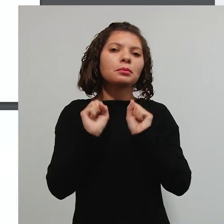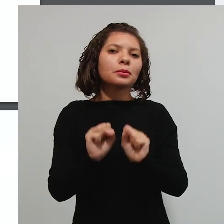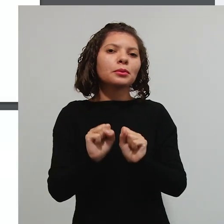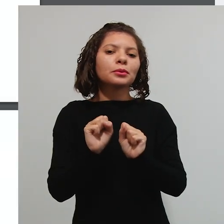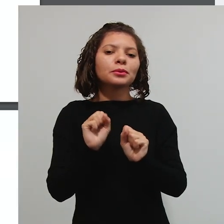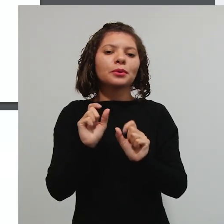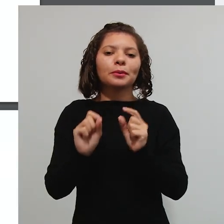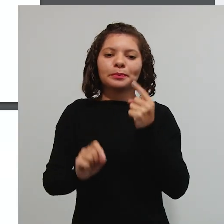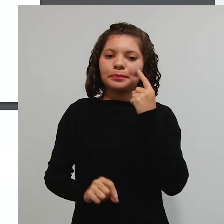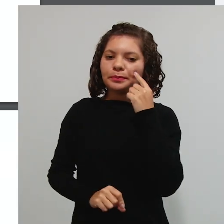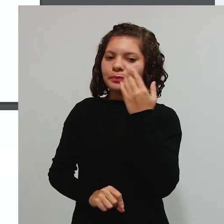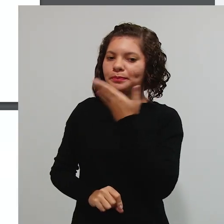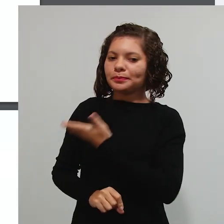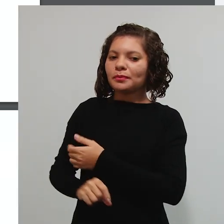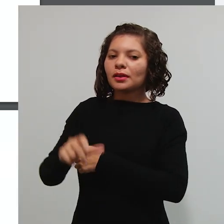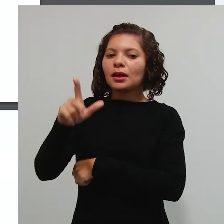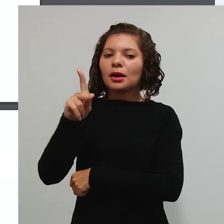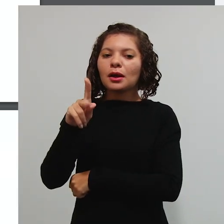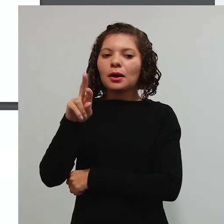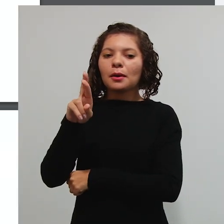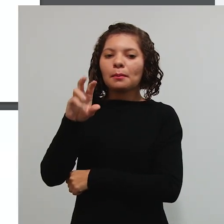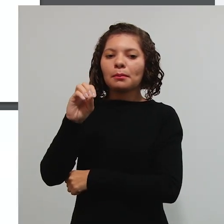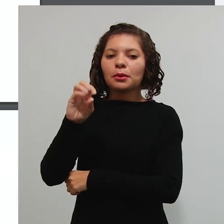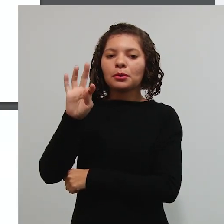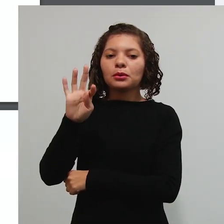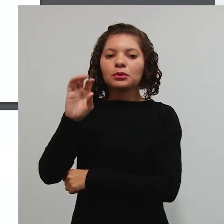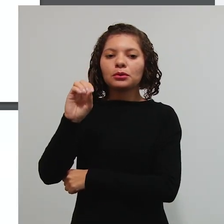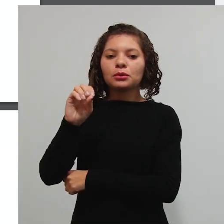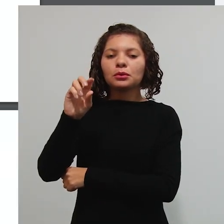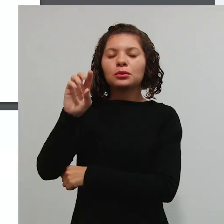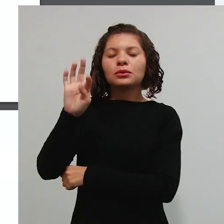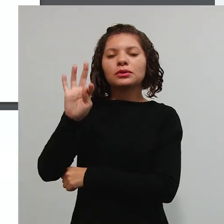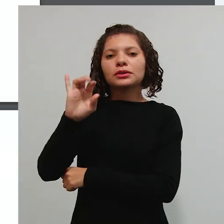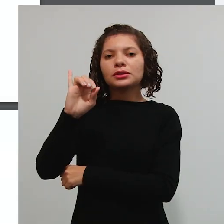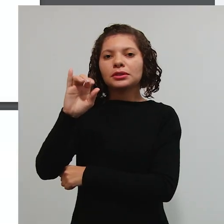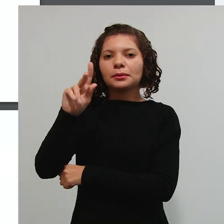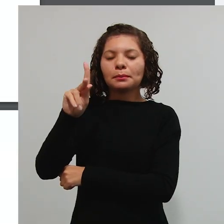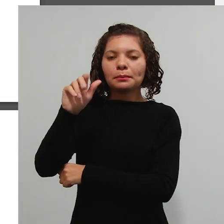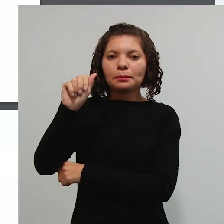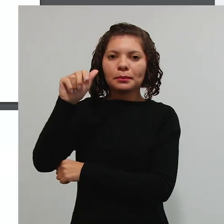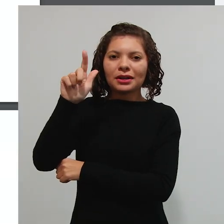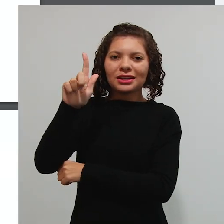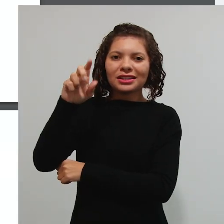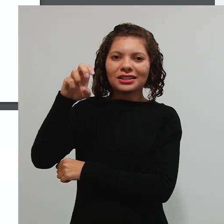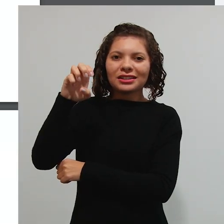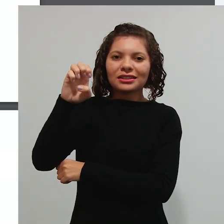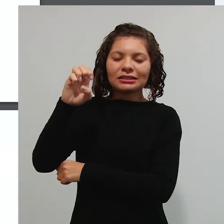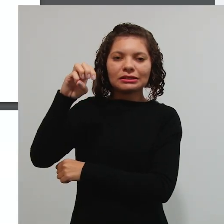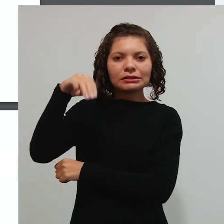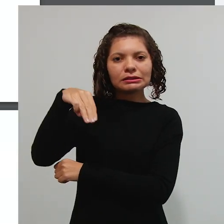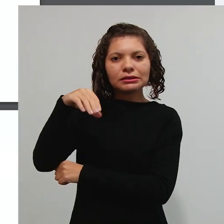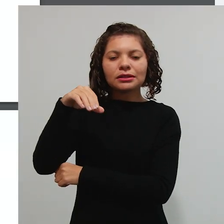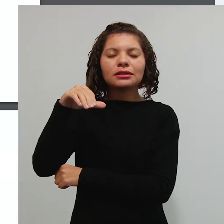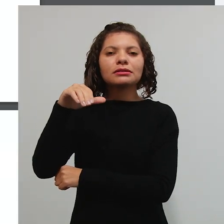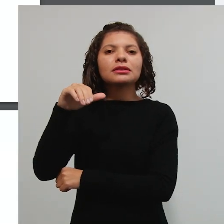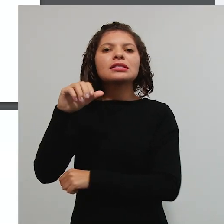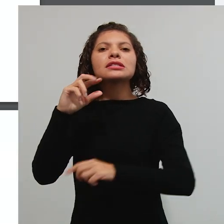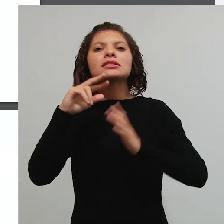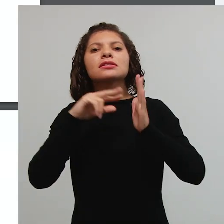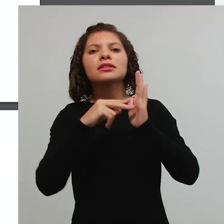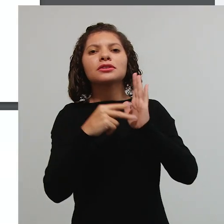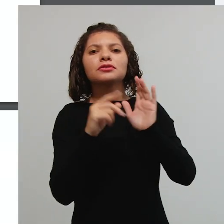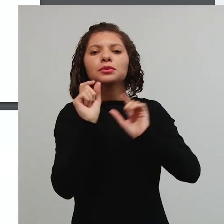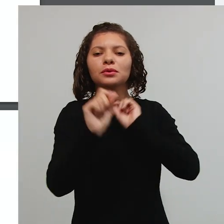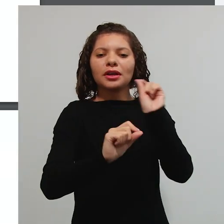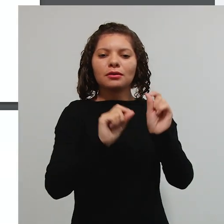de prototipagem, porque você vai fazer o registro descritivo do circuito